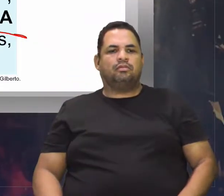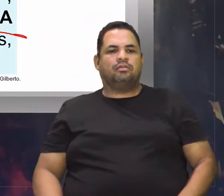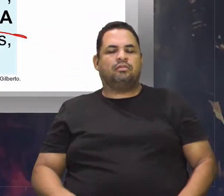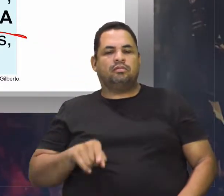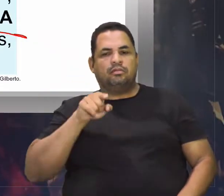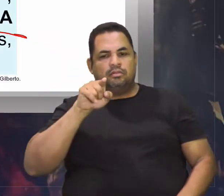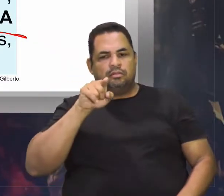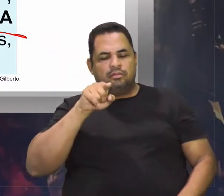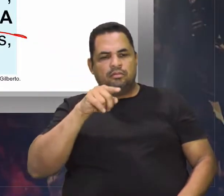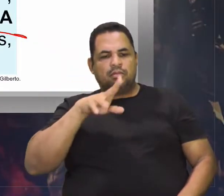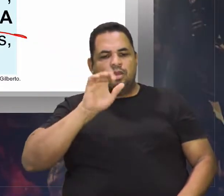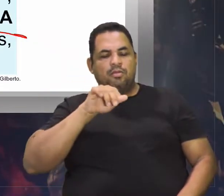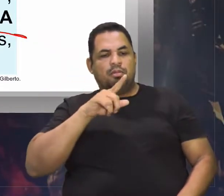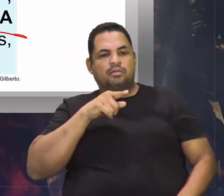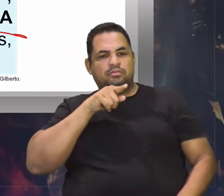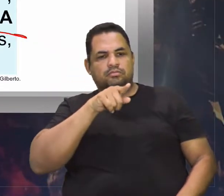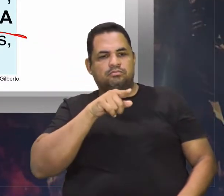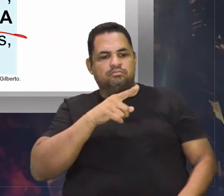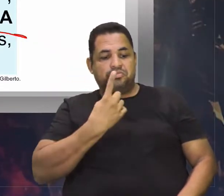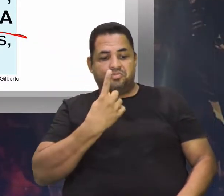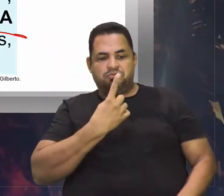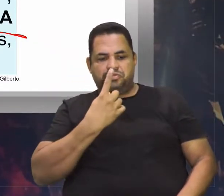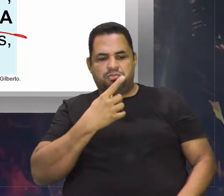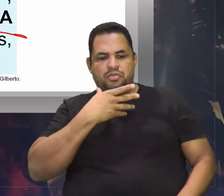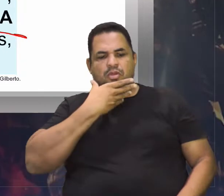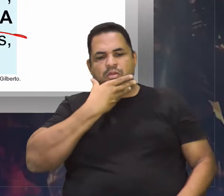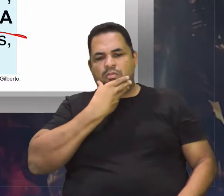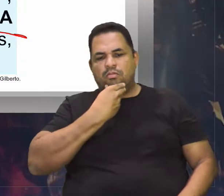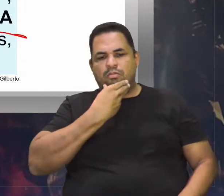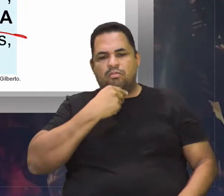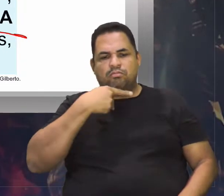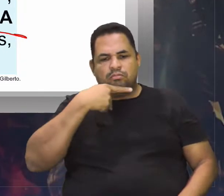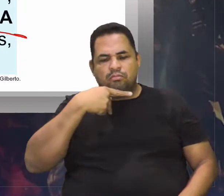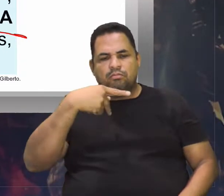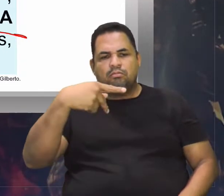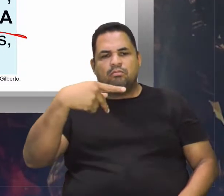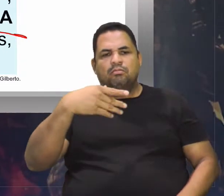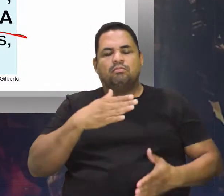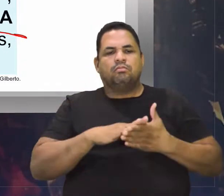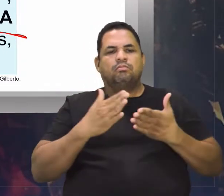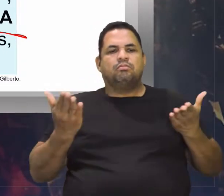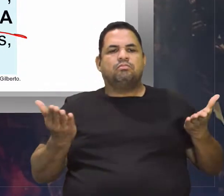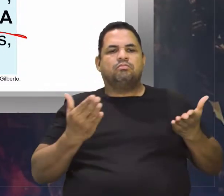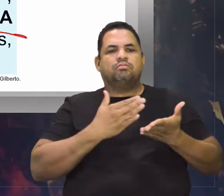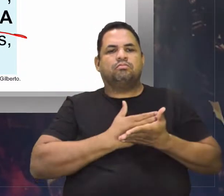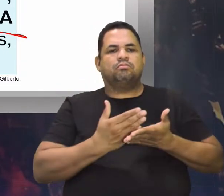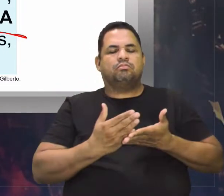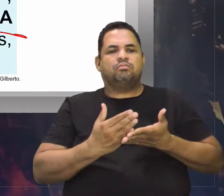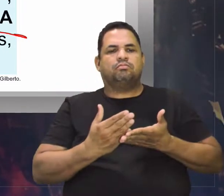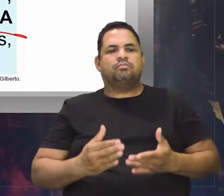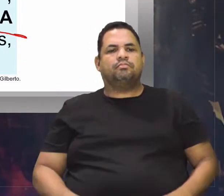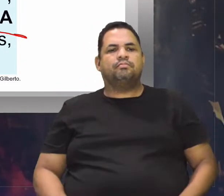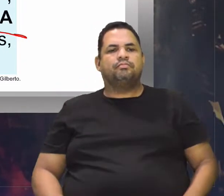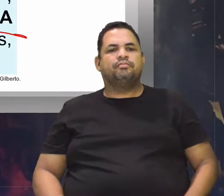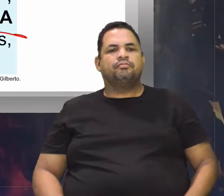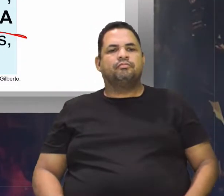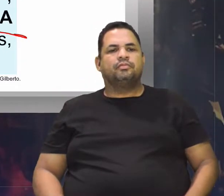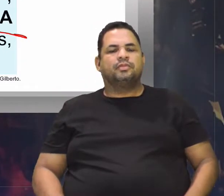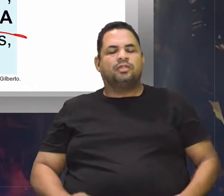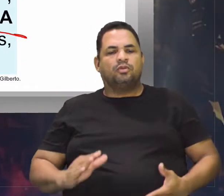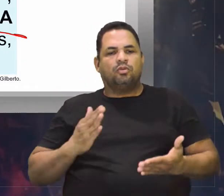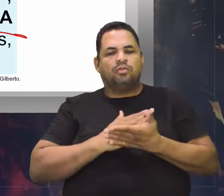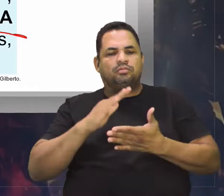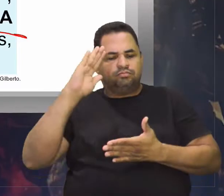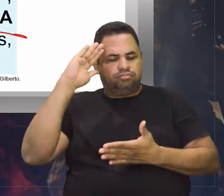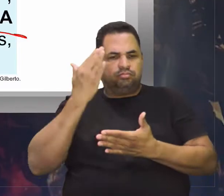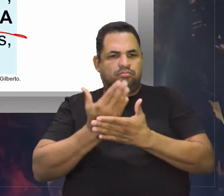você é o único profeta. A partir daí, Maomé passa a acreditar e passa